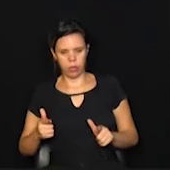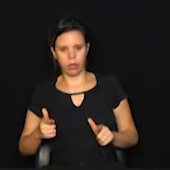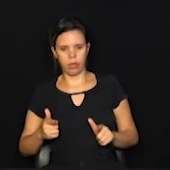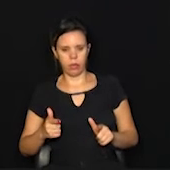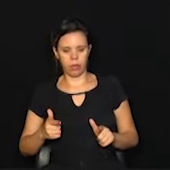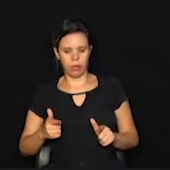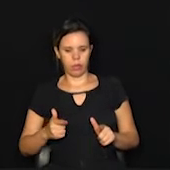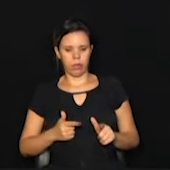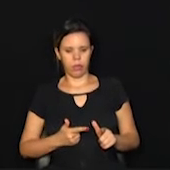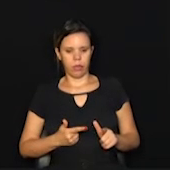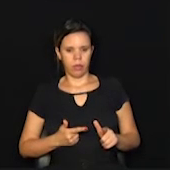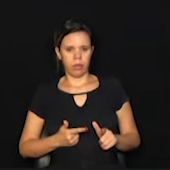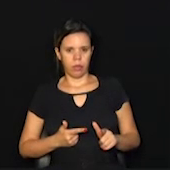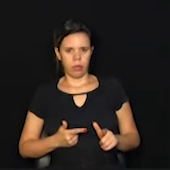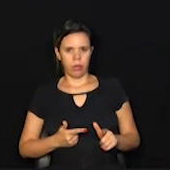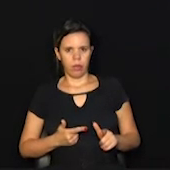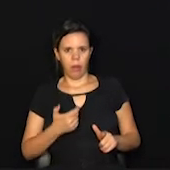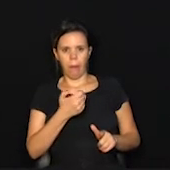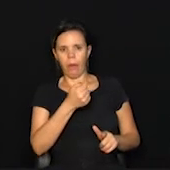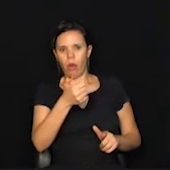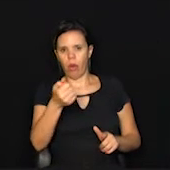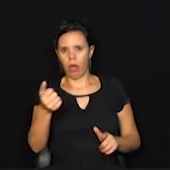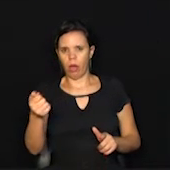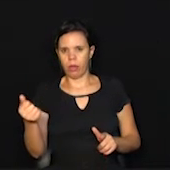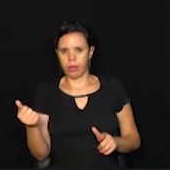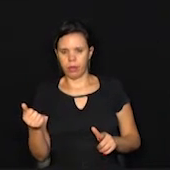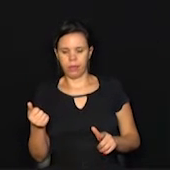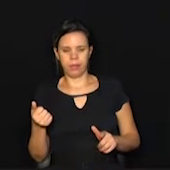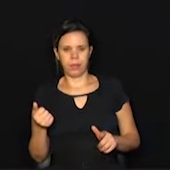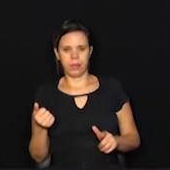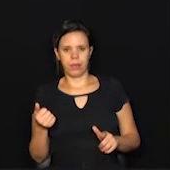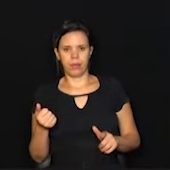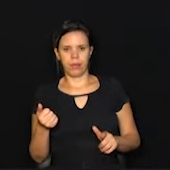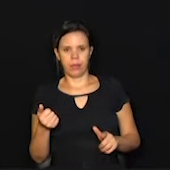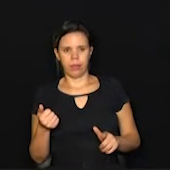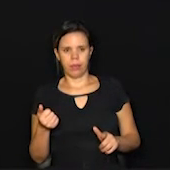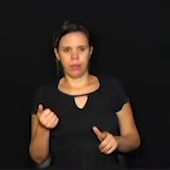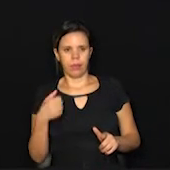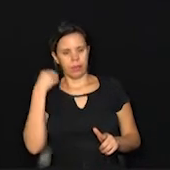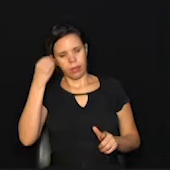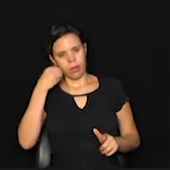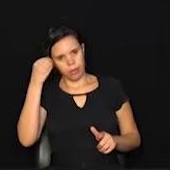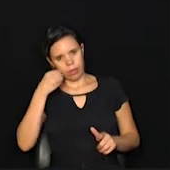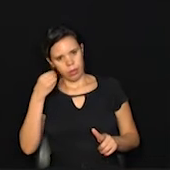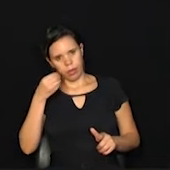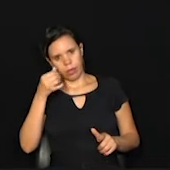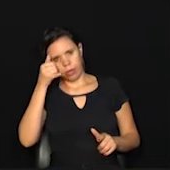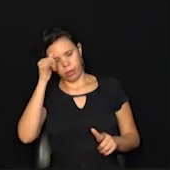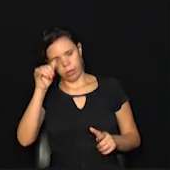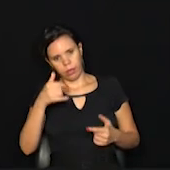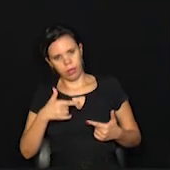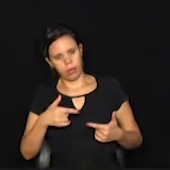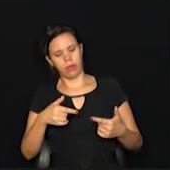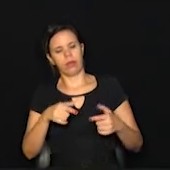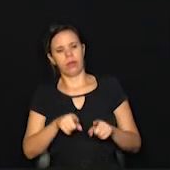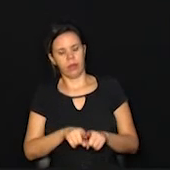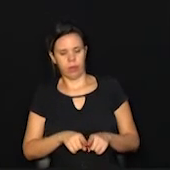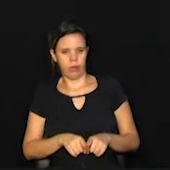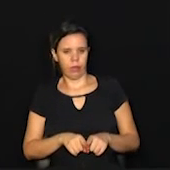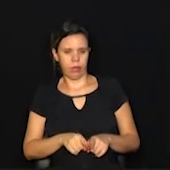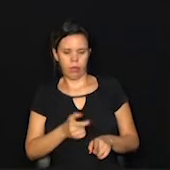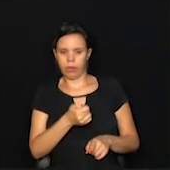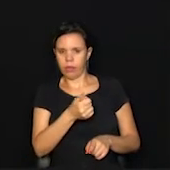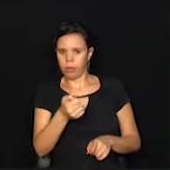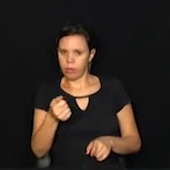mais um pouco em pouquíssimos casos de experiência em combate e essas pouquíssimos